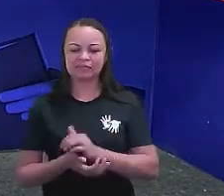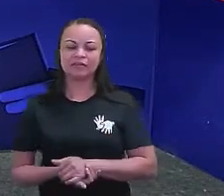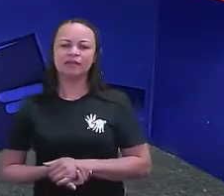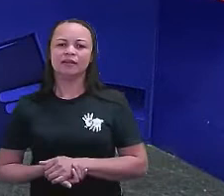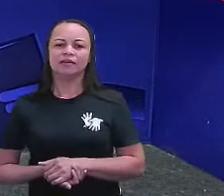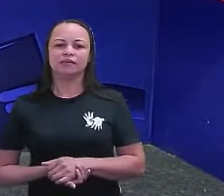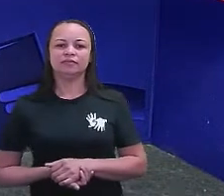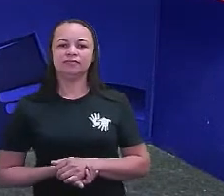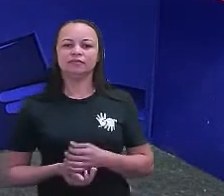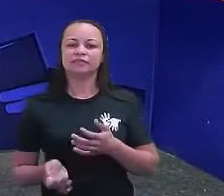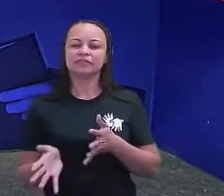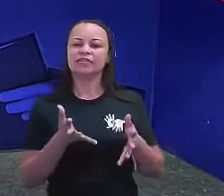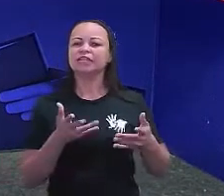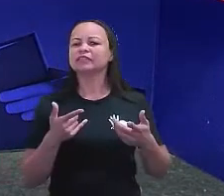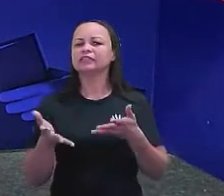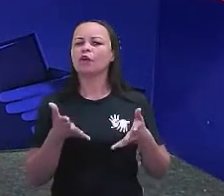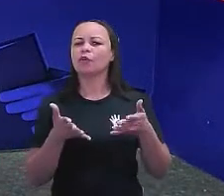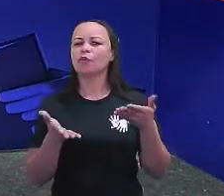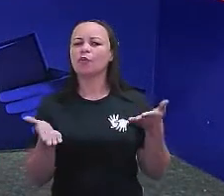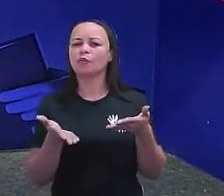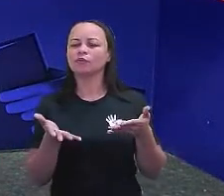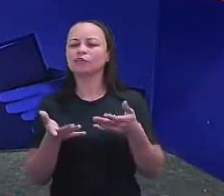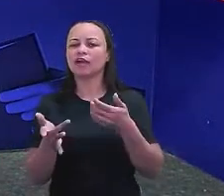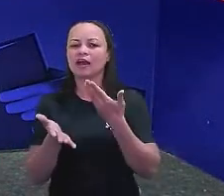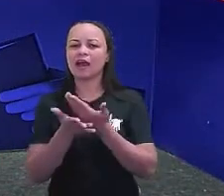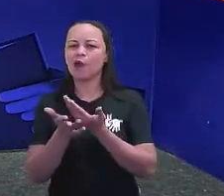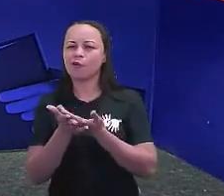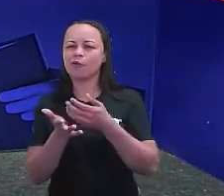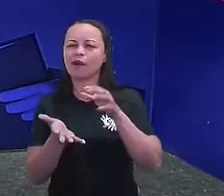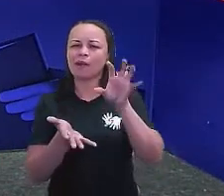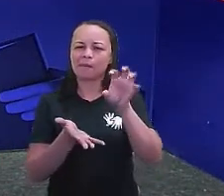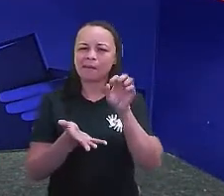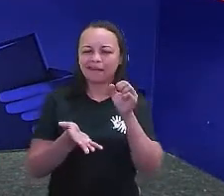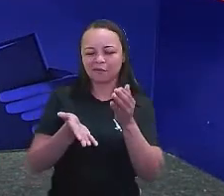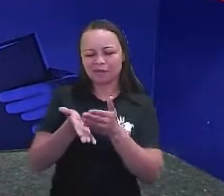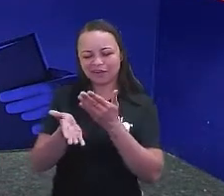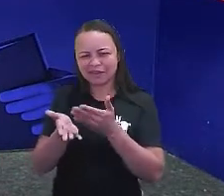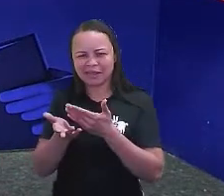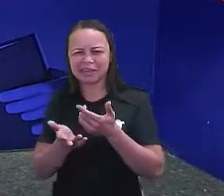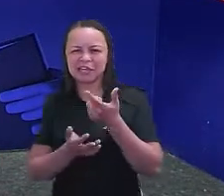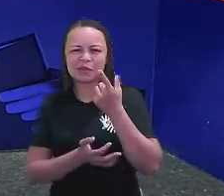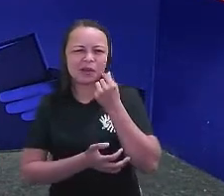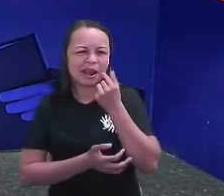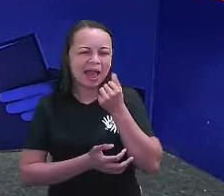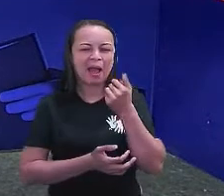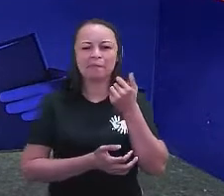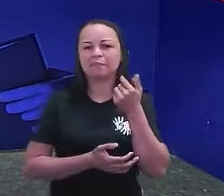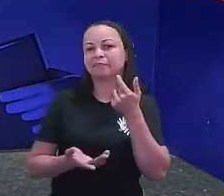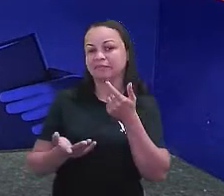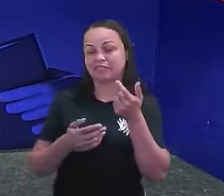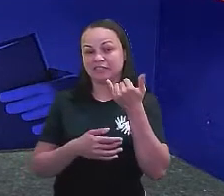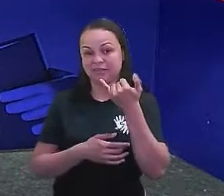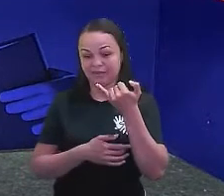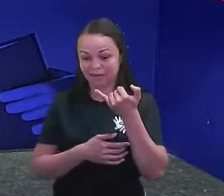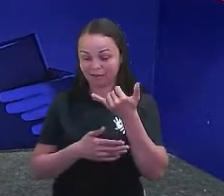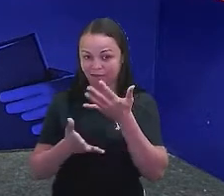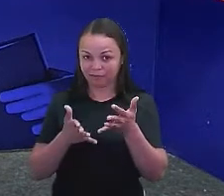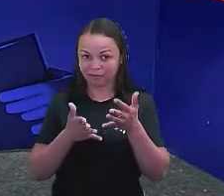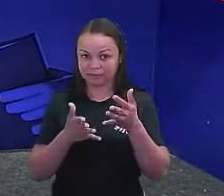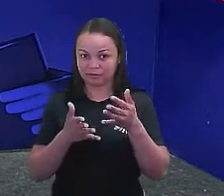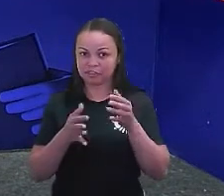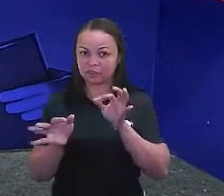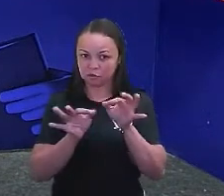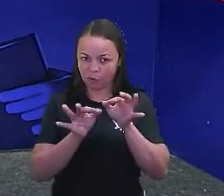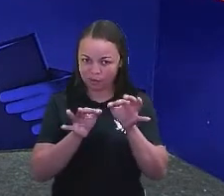sabe, né? Aula de inglês no ar, caderninho já está do lado, caneta, lápis, já está tudinho aí certinho do